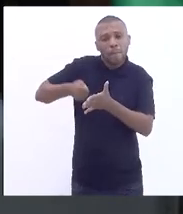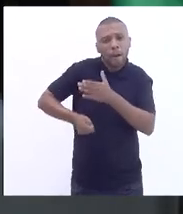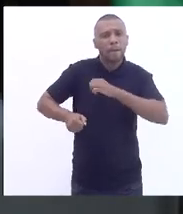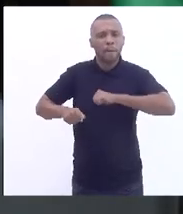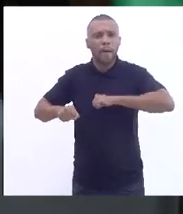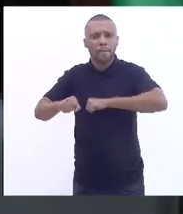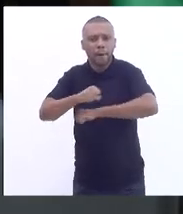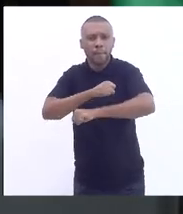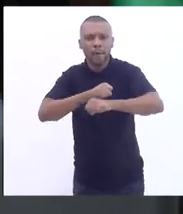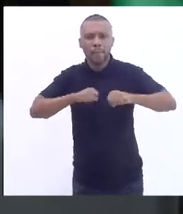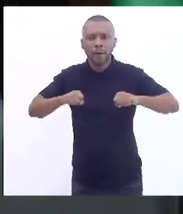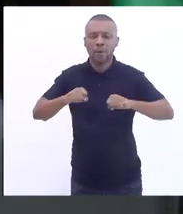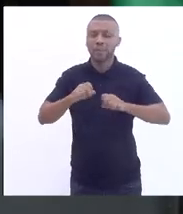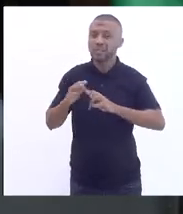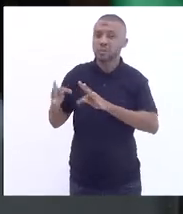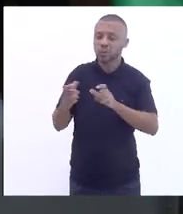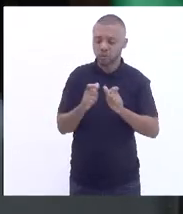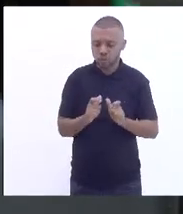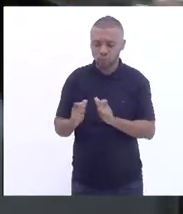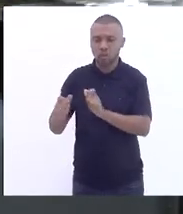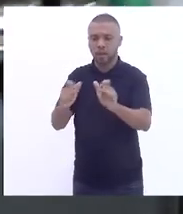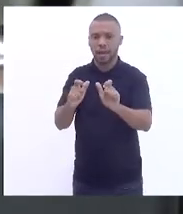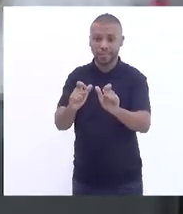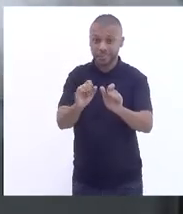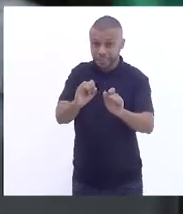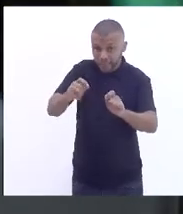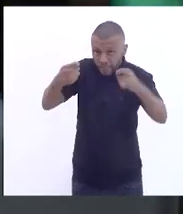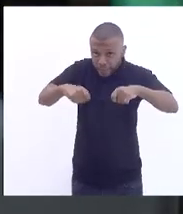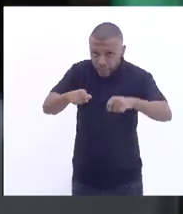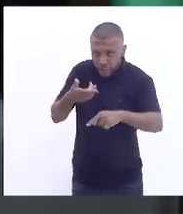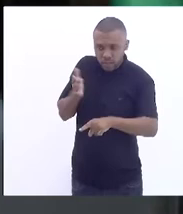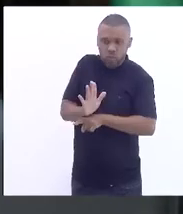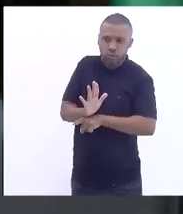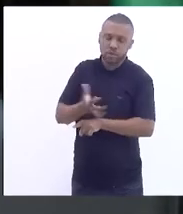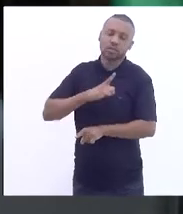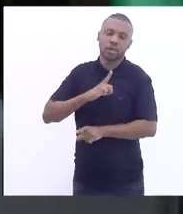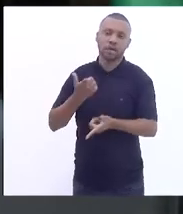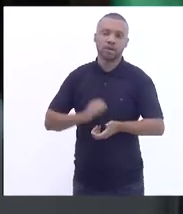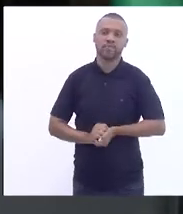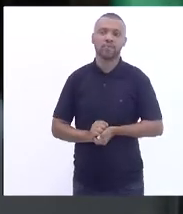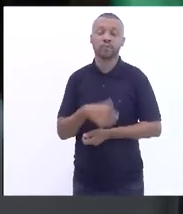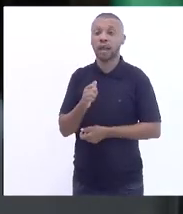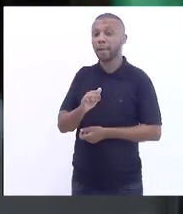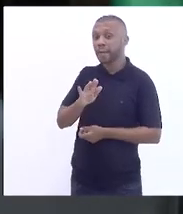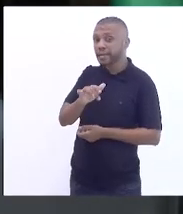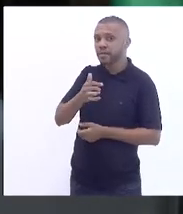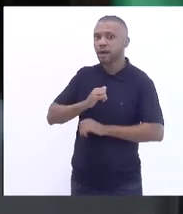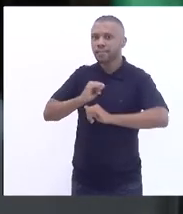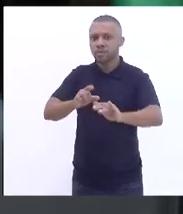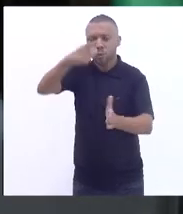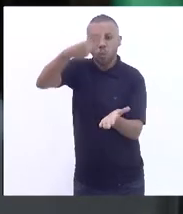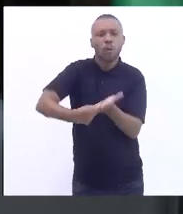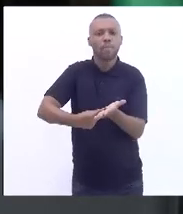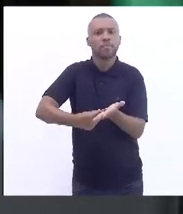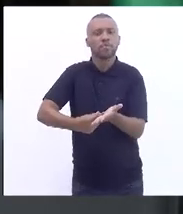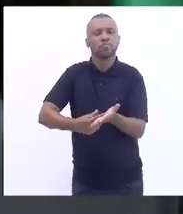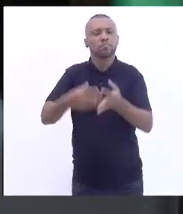todos os territórios onde houver necessidade então a b está reafirmando o seu compromisso